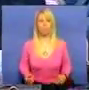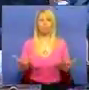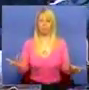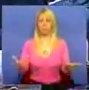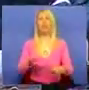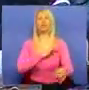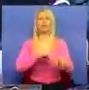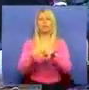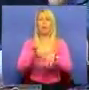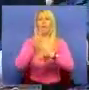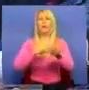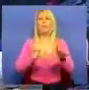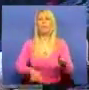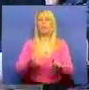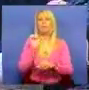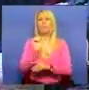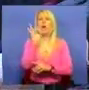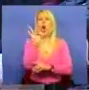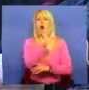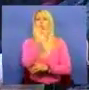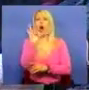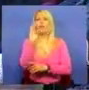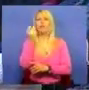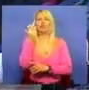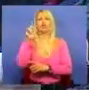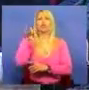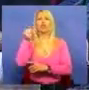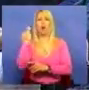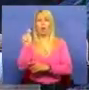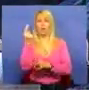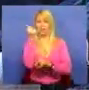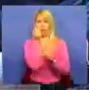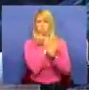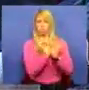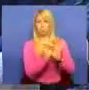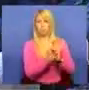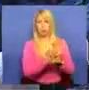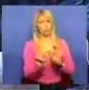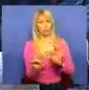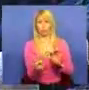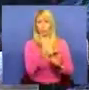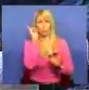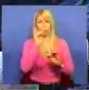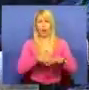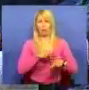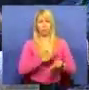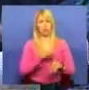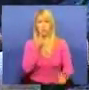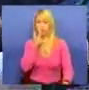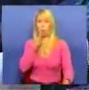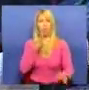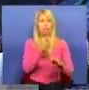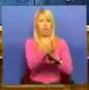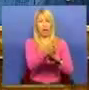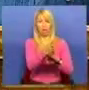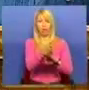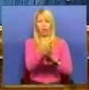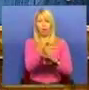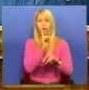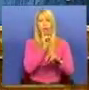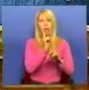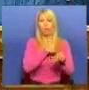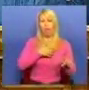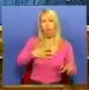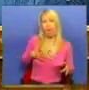offshore, esses depósitos não são feitos por uma administração direta de organismos que dependem diretamente do